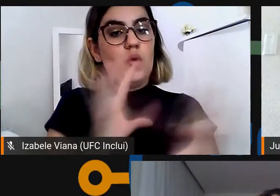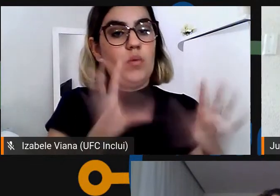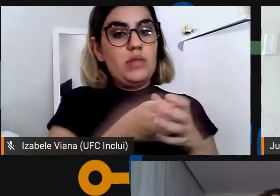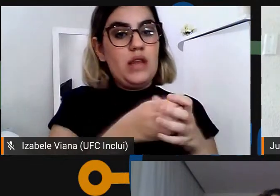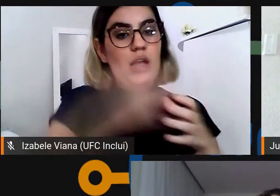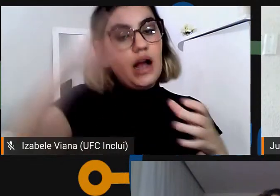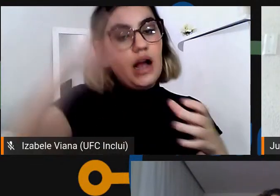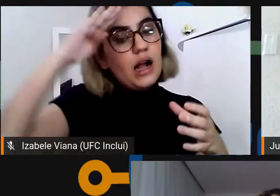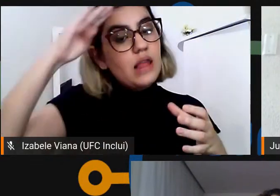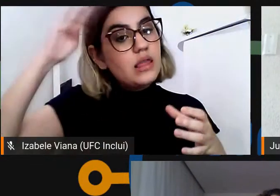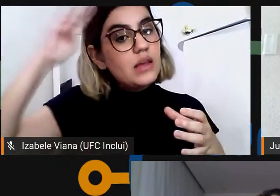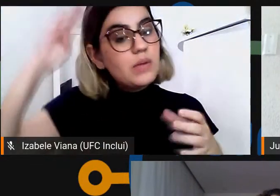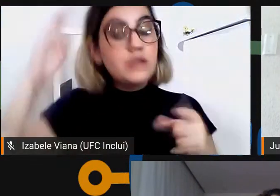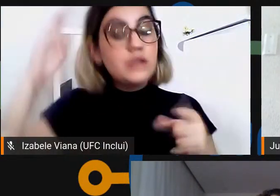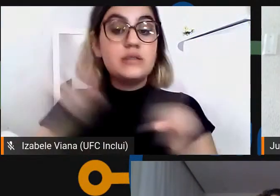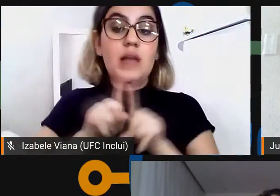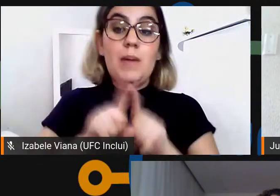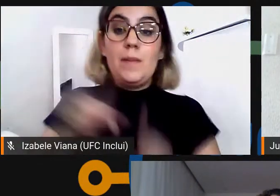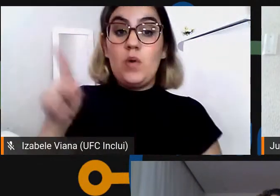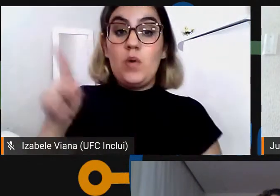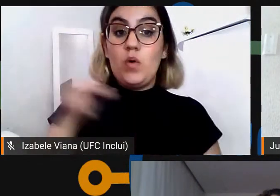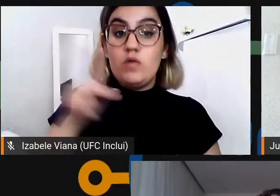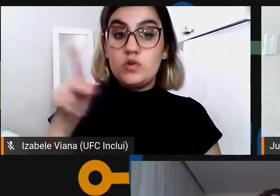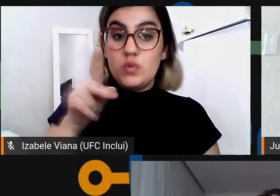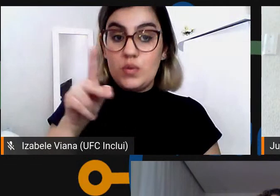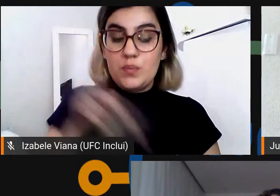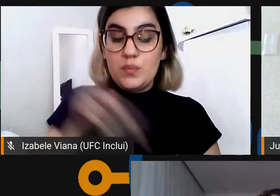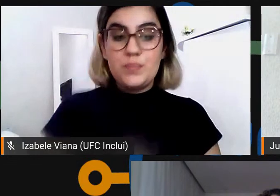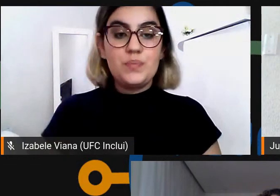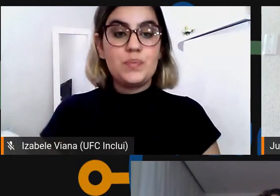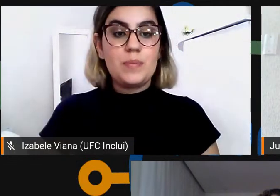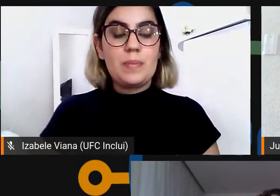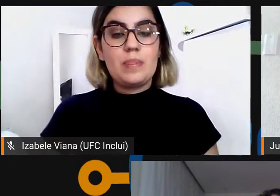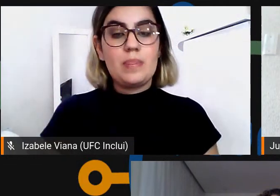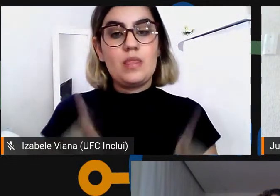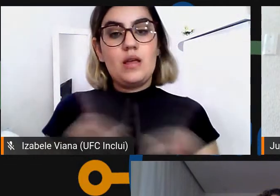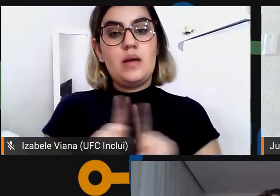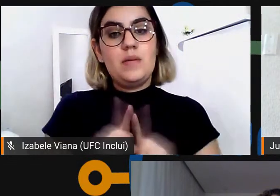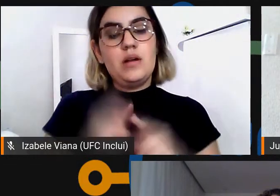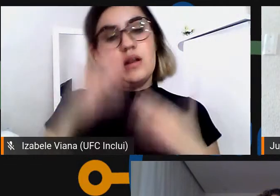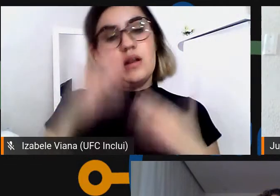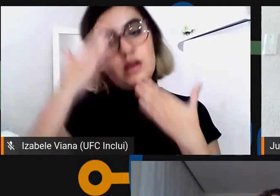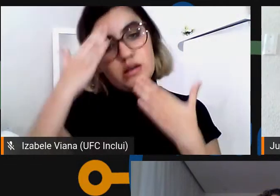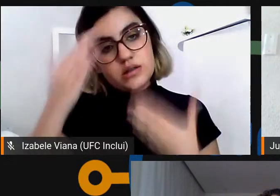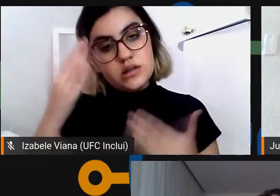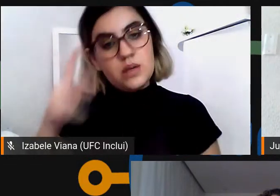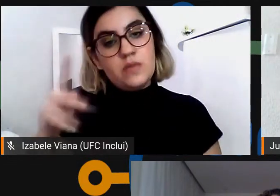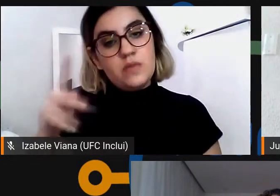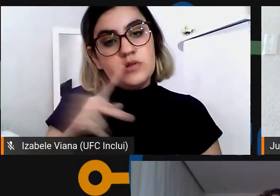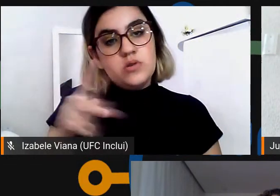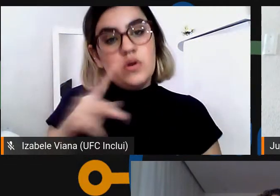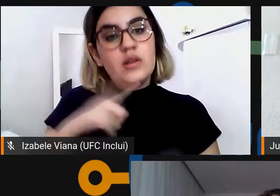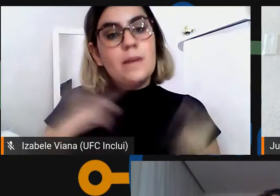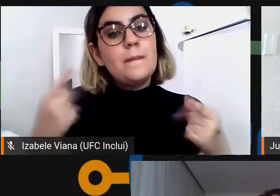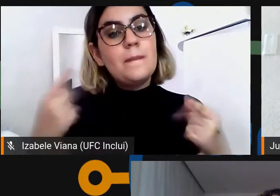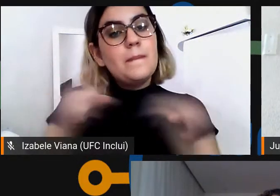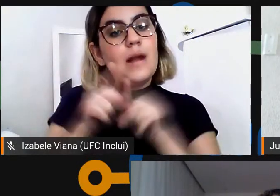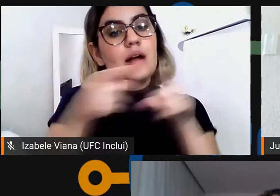docentes. Agradecemos também aos docentes que apoiam e firmam parcerias tão especiais com as